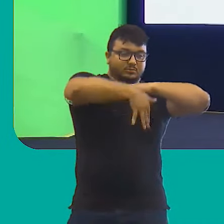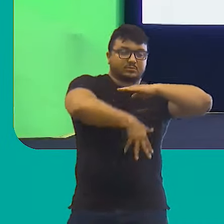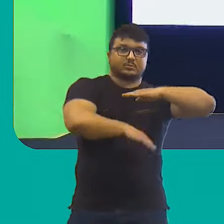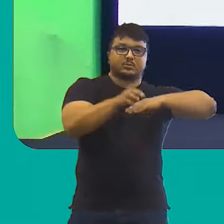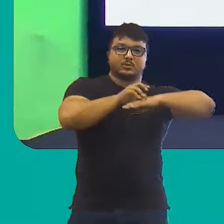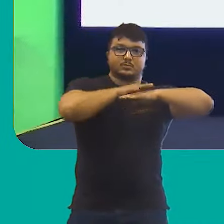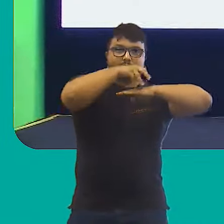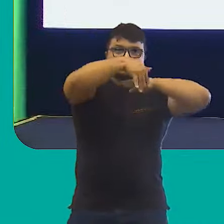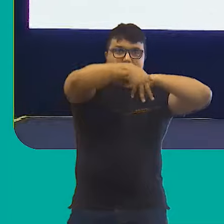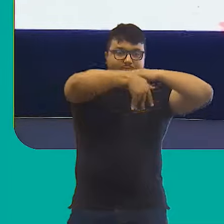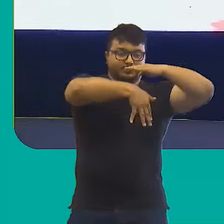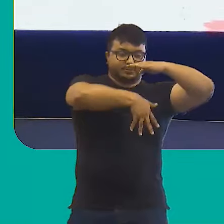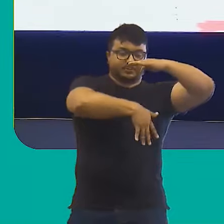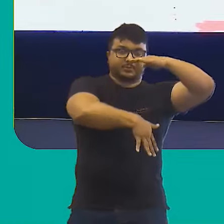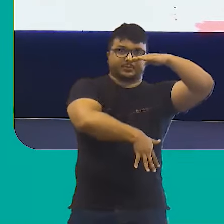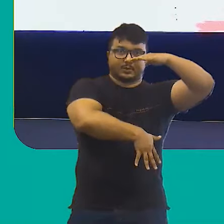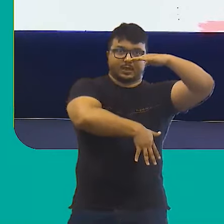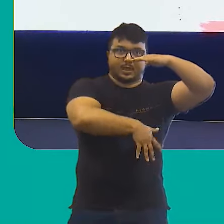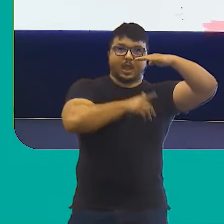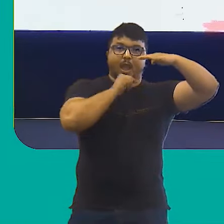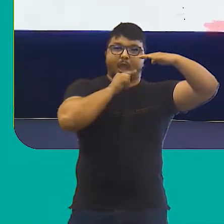cai. Uhul!